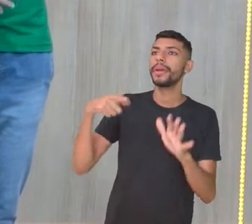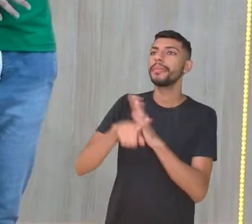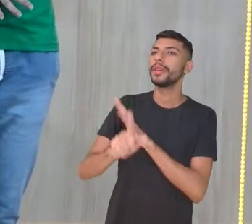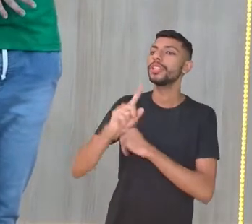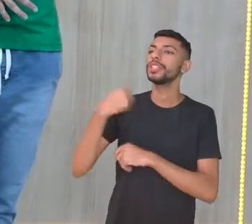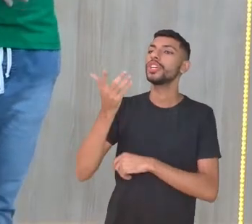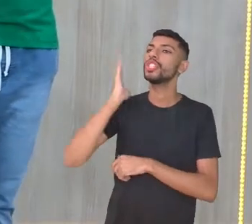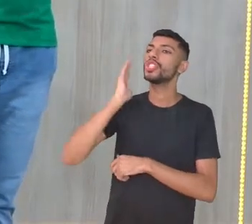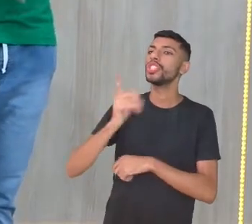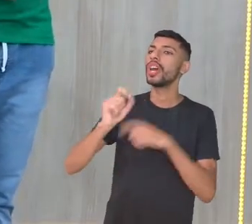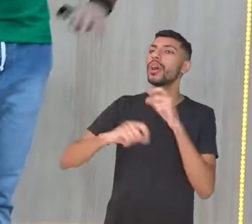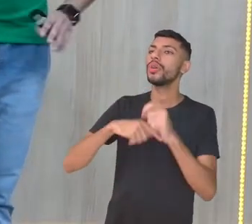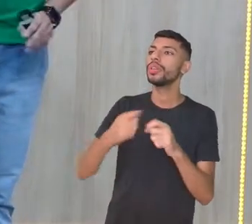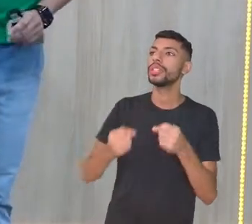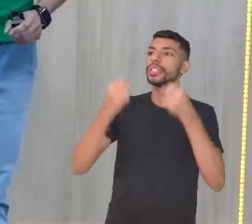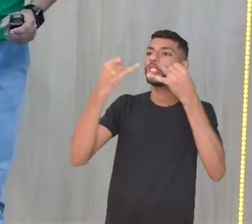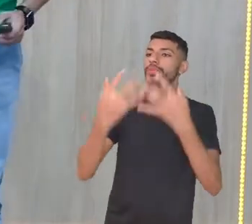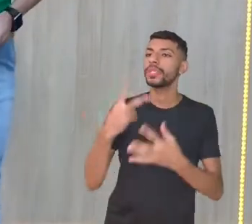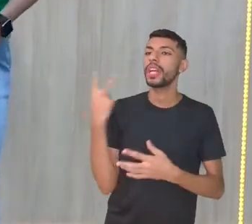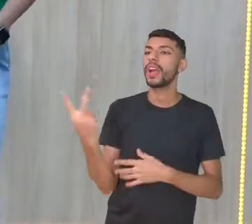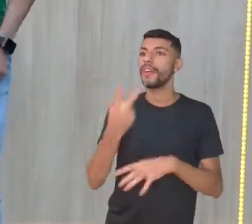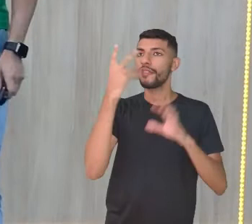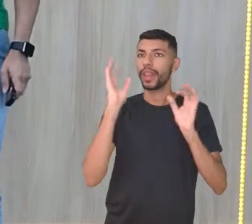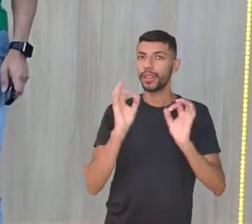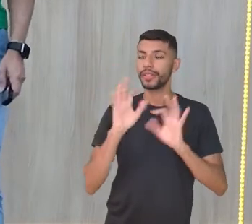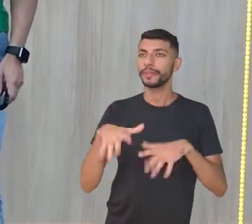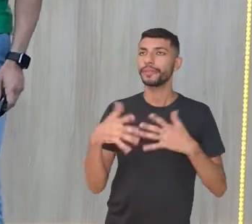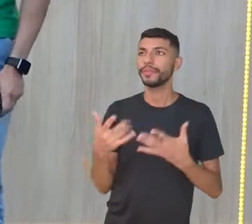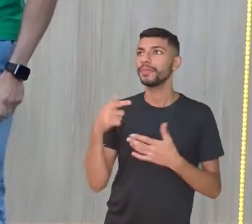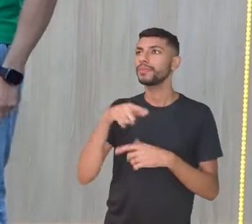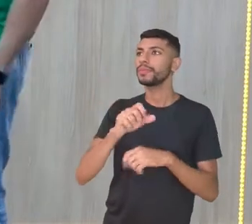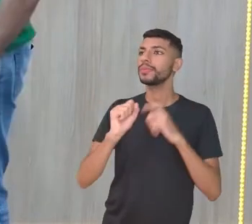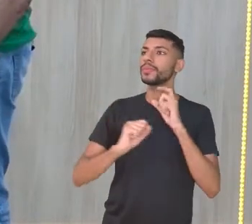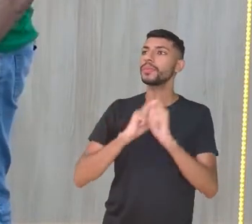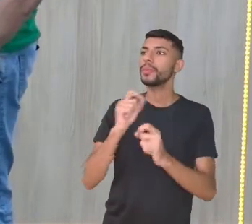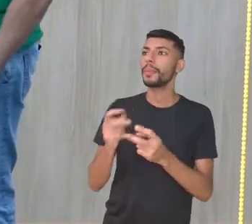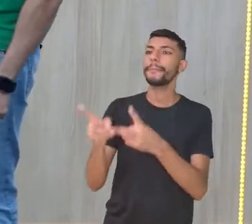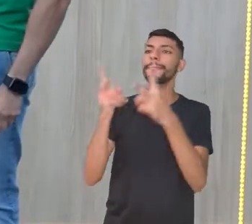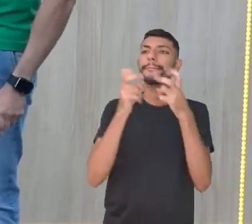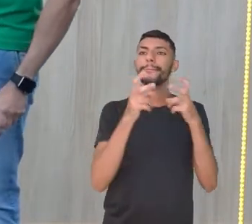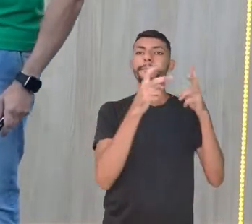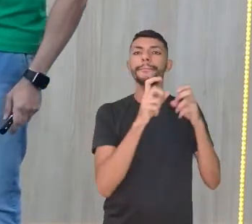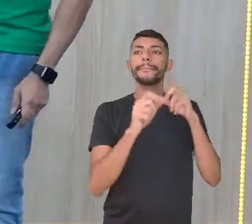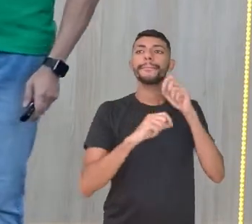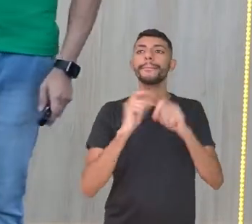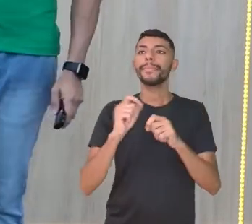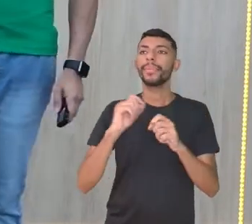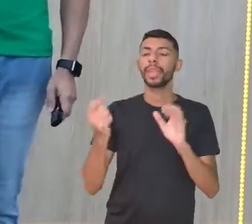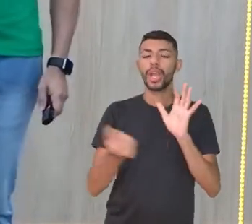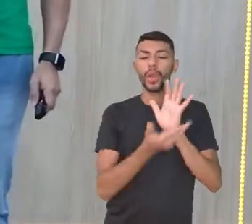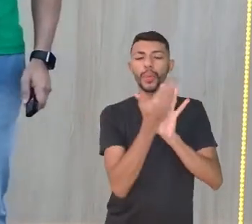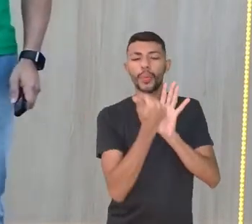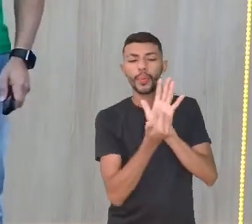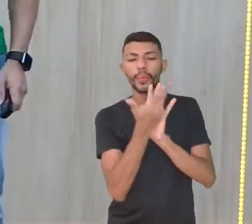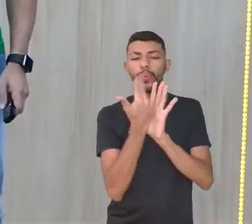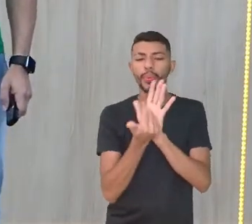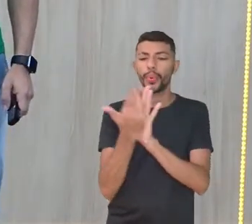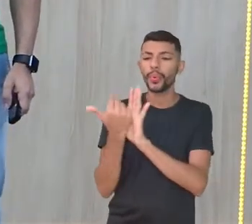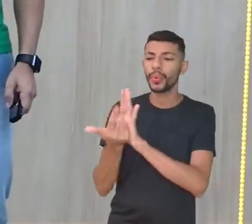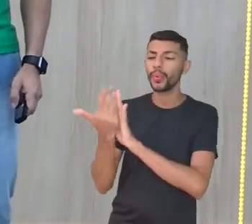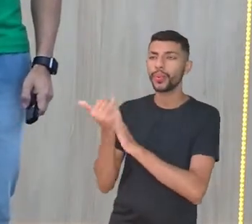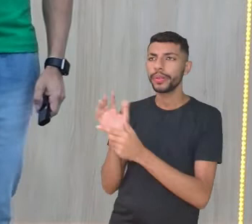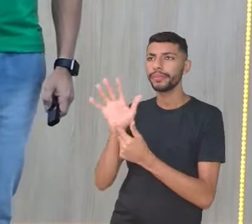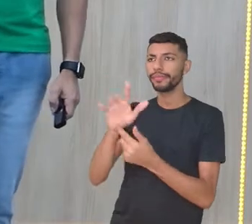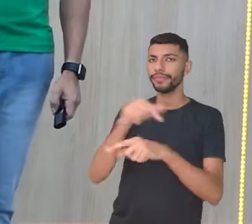tinha estipulado os valores, beleza? Então pode notar que esses símbolos que eu coloquei aí para ficar bem bonitinho para